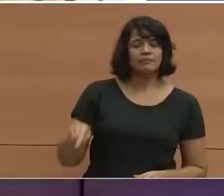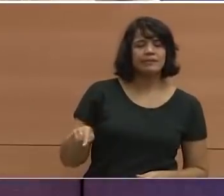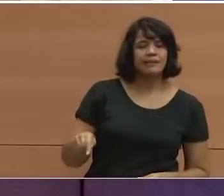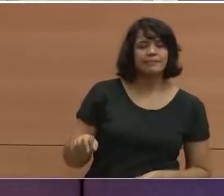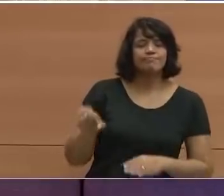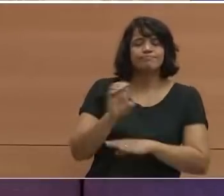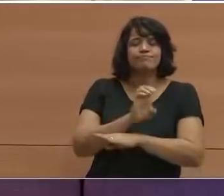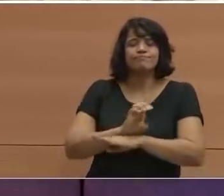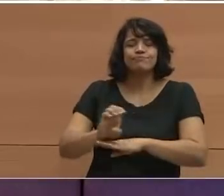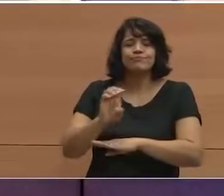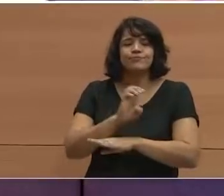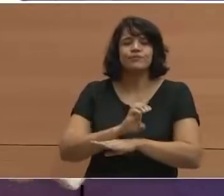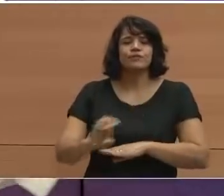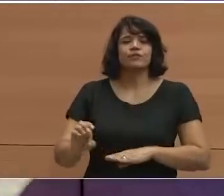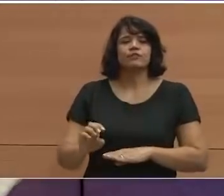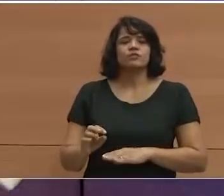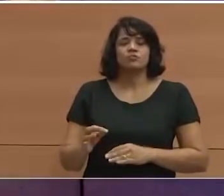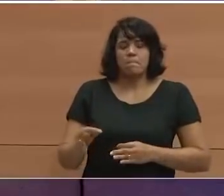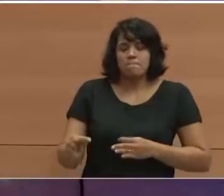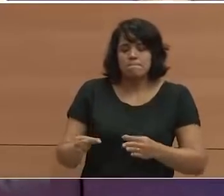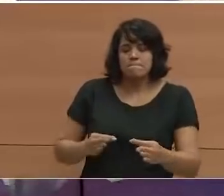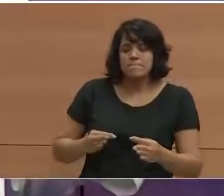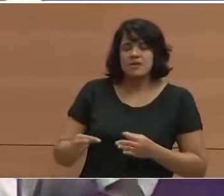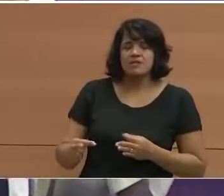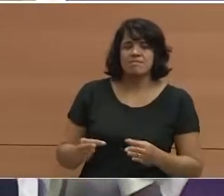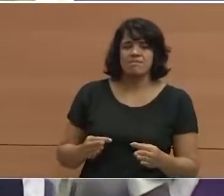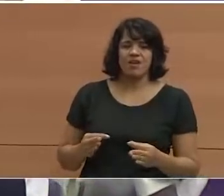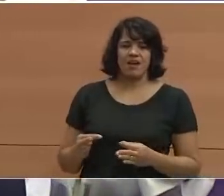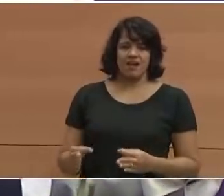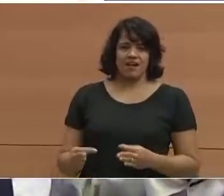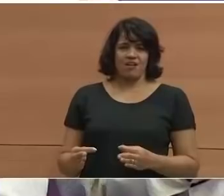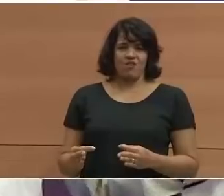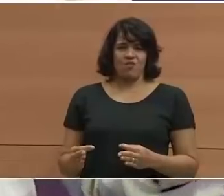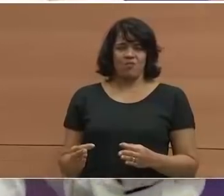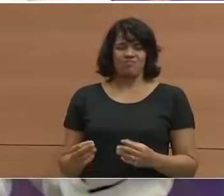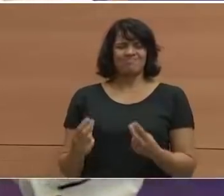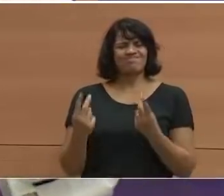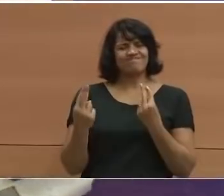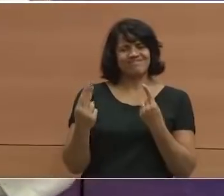uma espécie do SEAP.